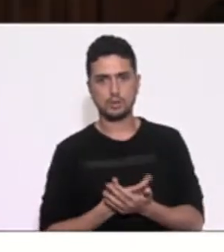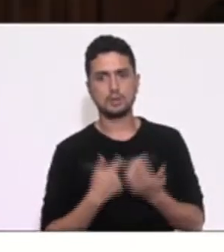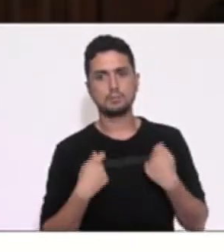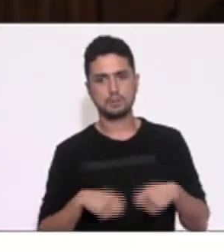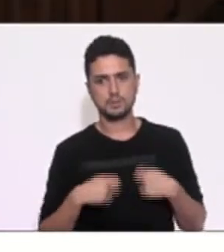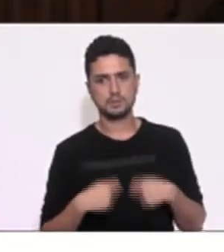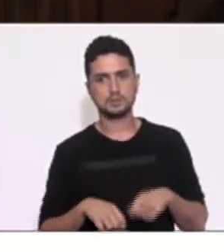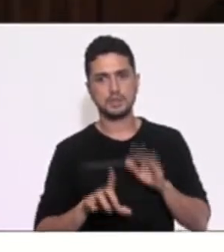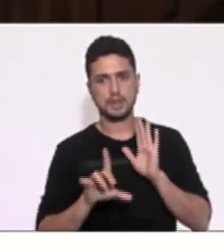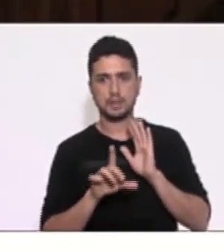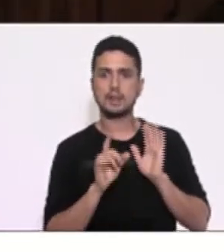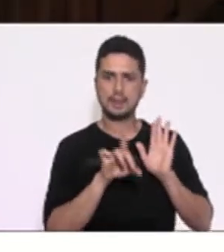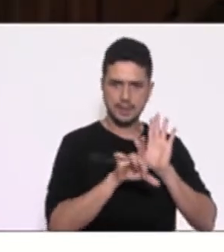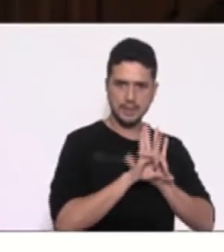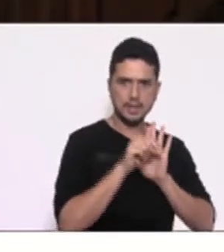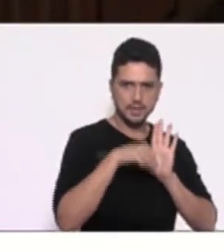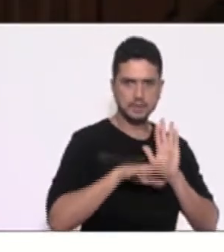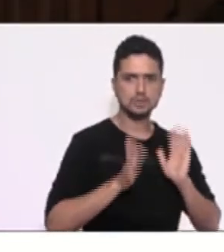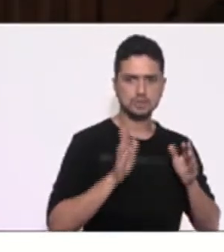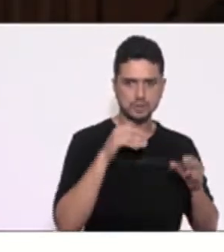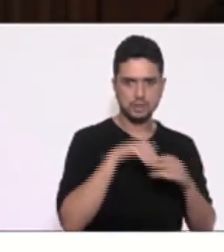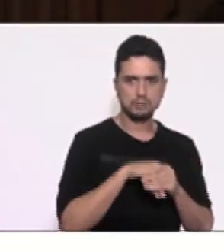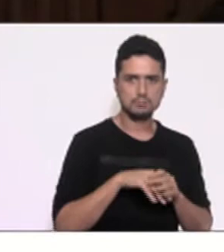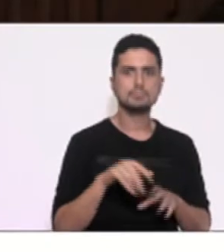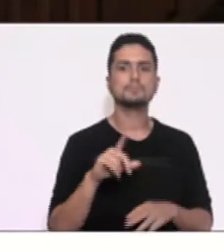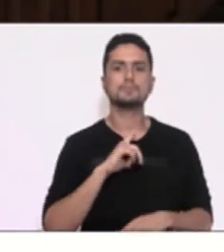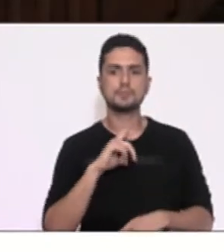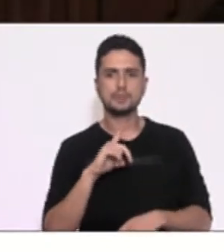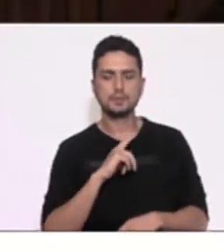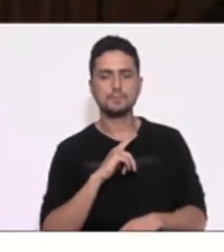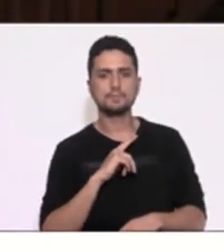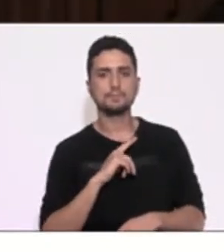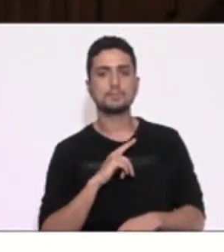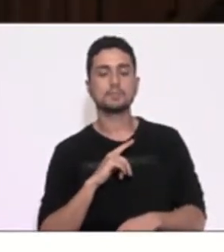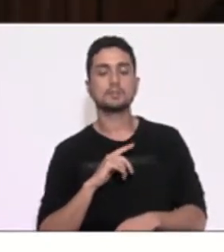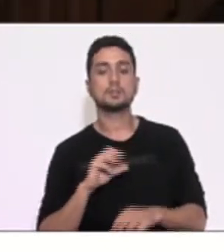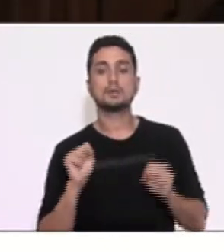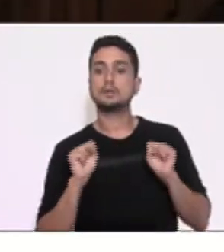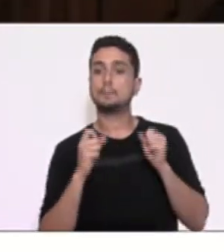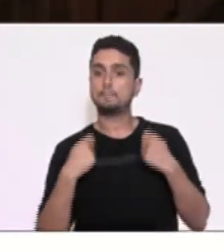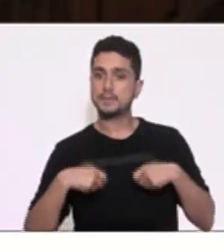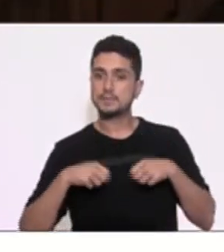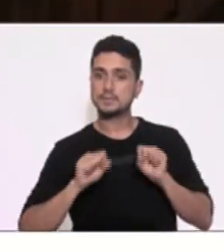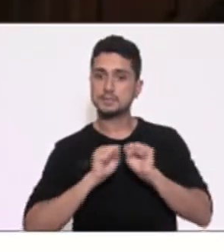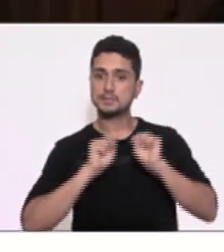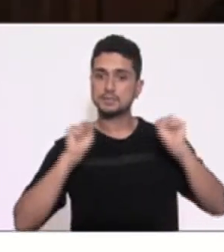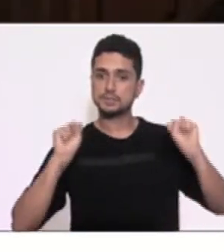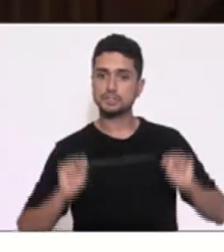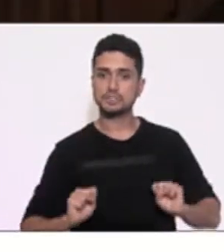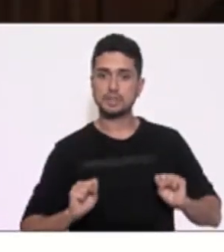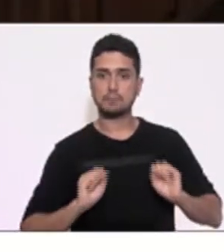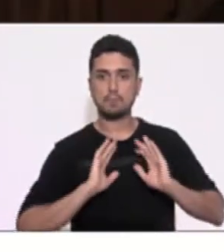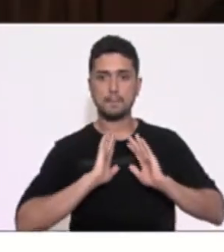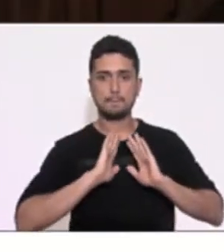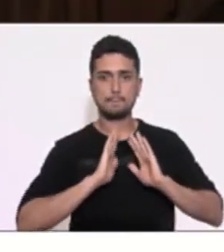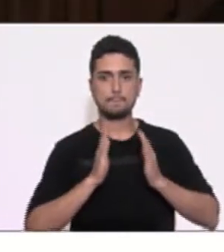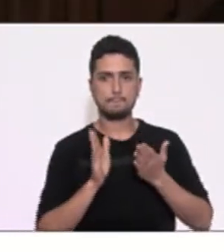aqui recentemente, de um sistema integrado de bibliotecas